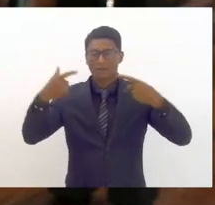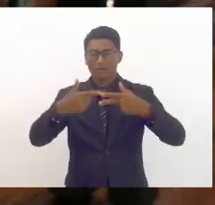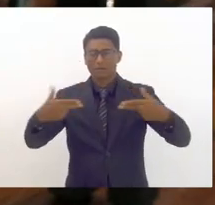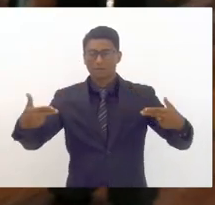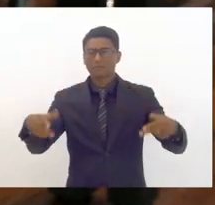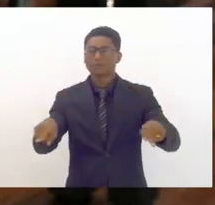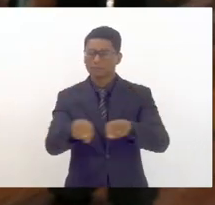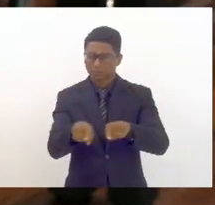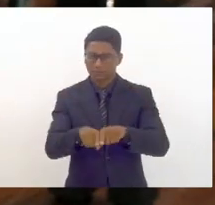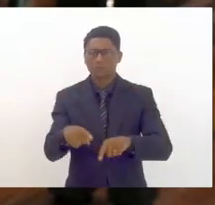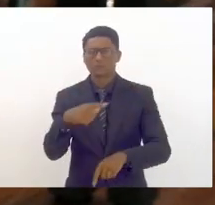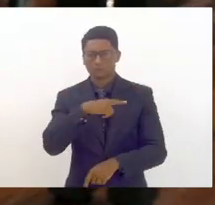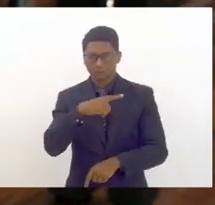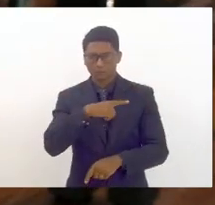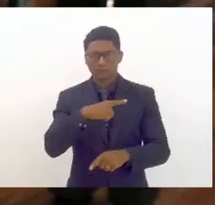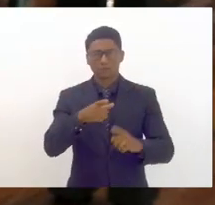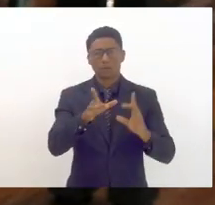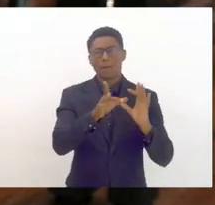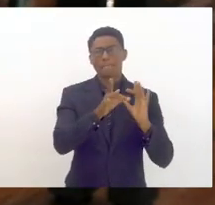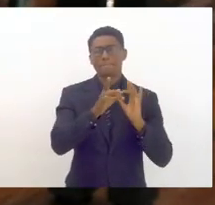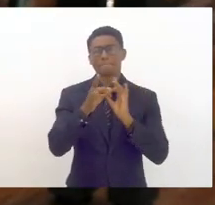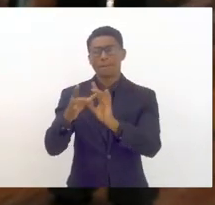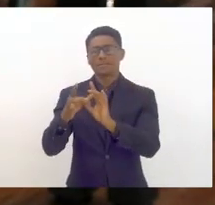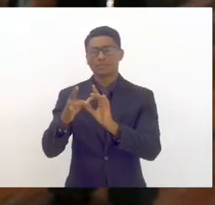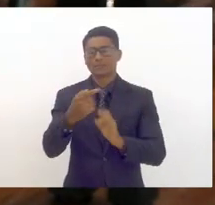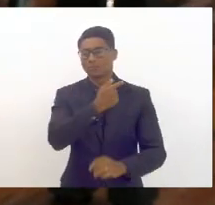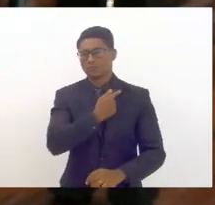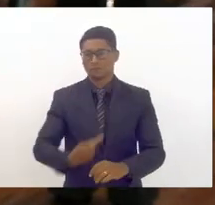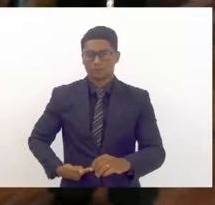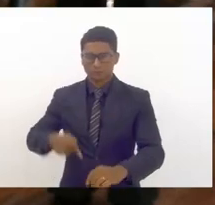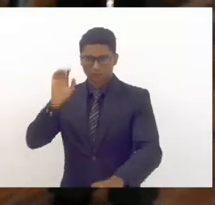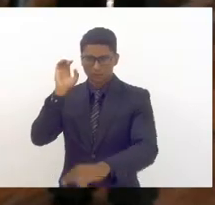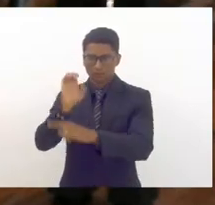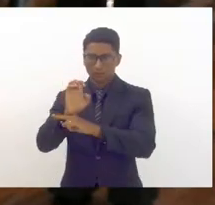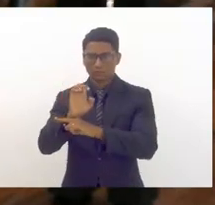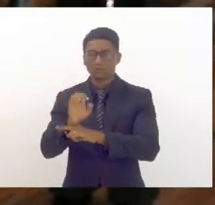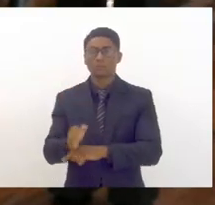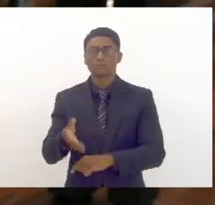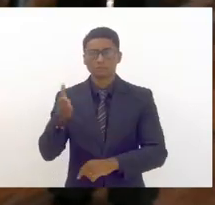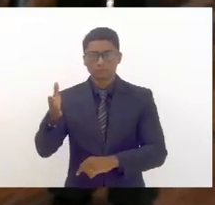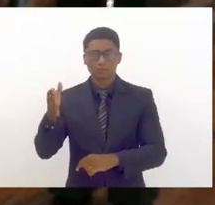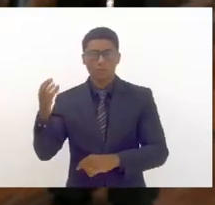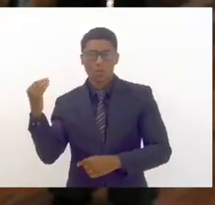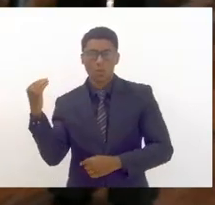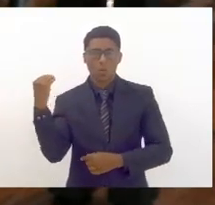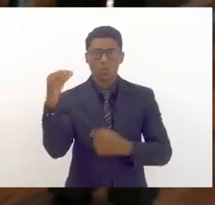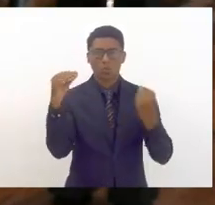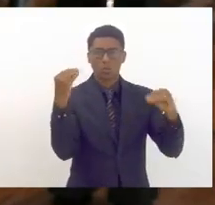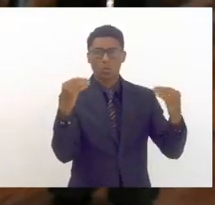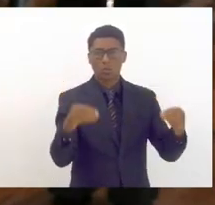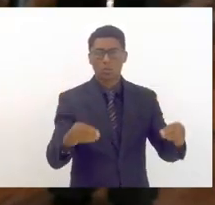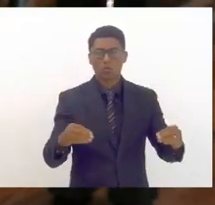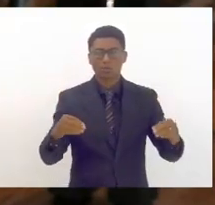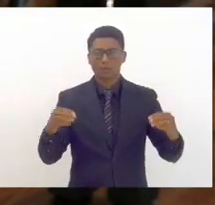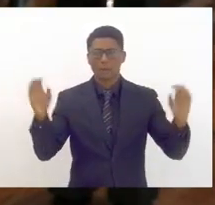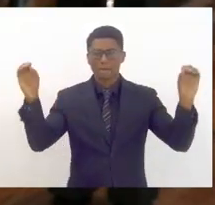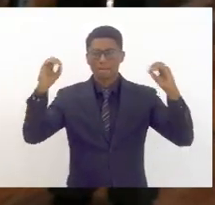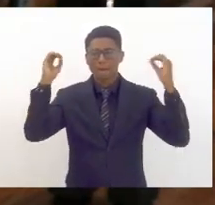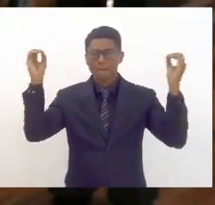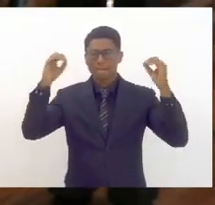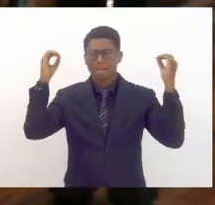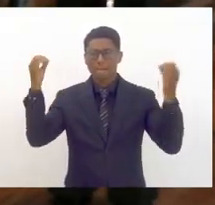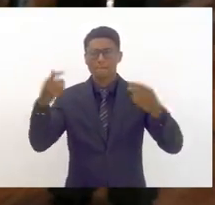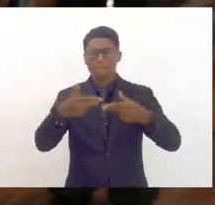né, parceria aí com o governo do Estado, que o governo do Estado instalou essas sirenes físicas, elas vão